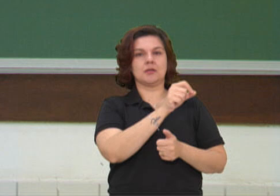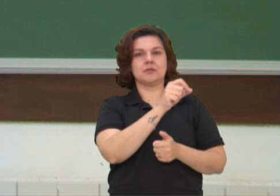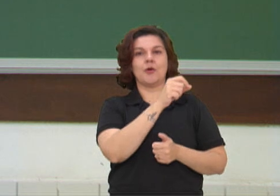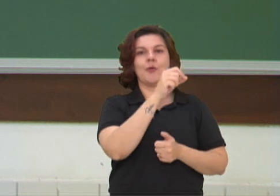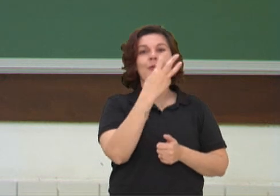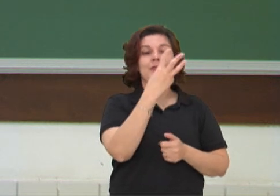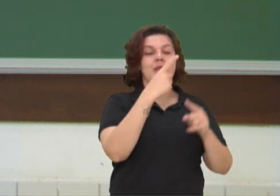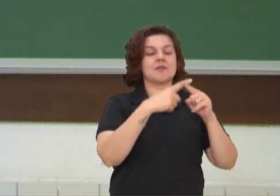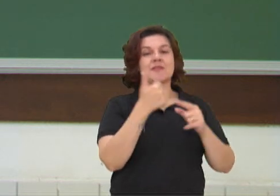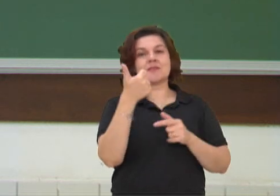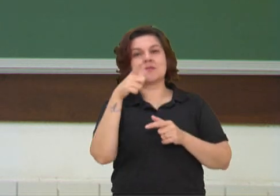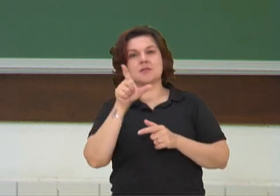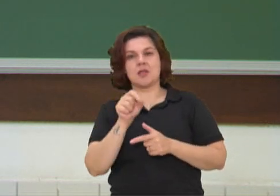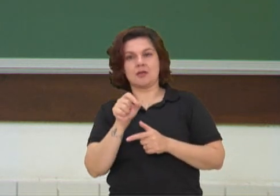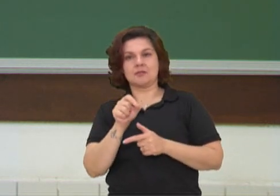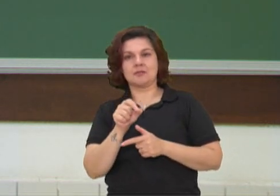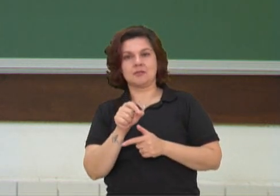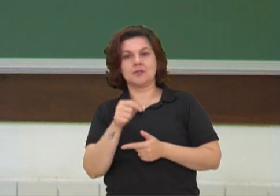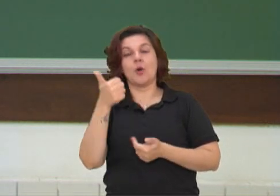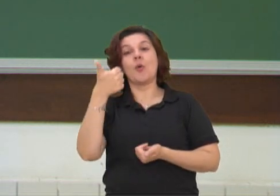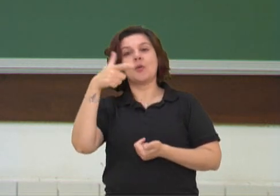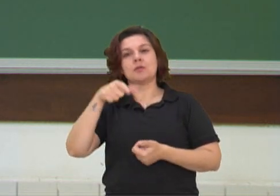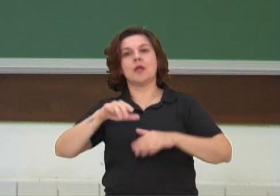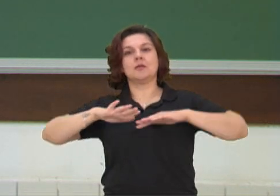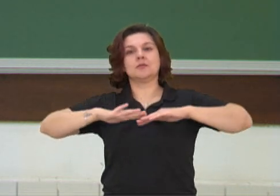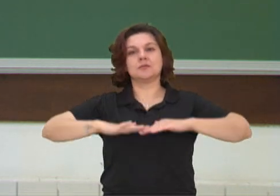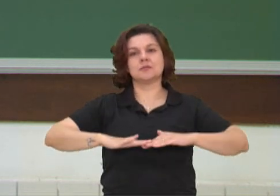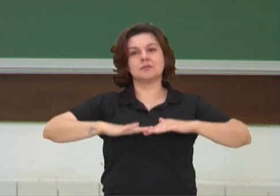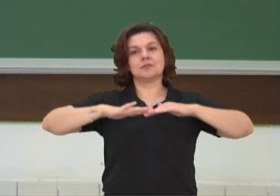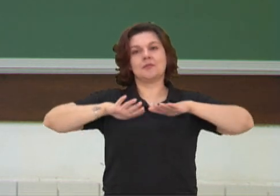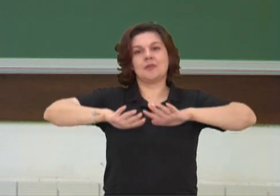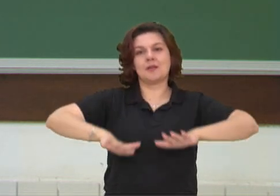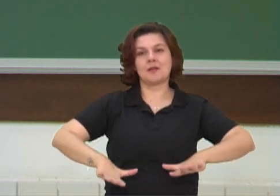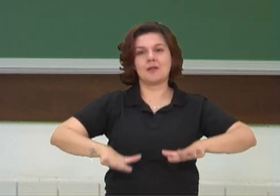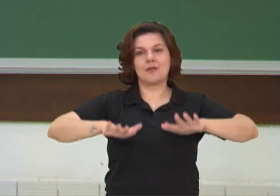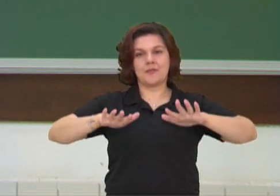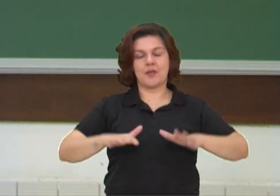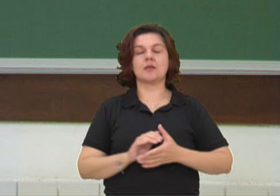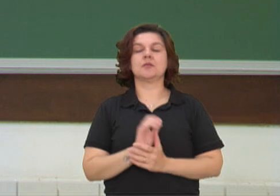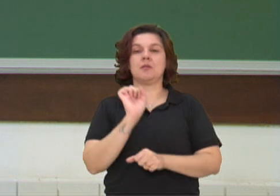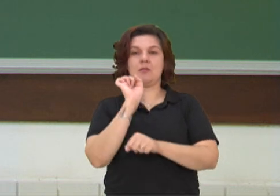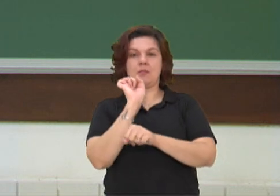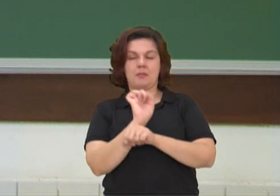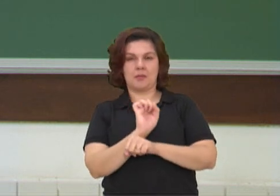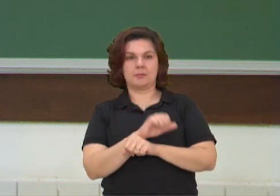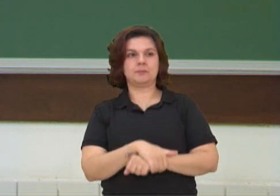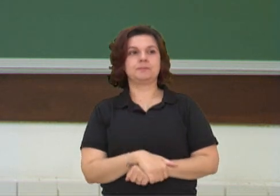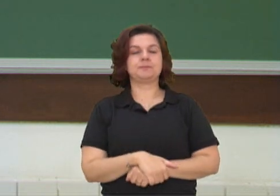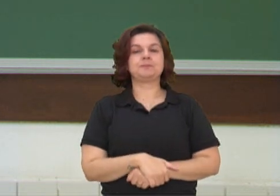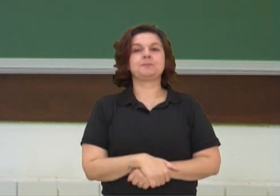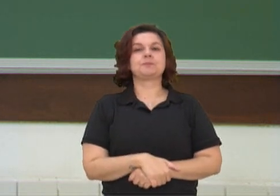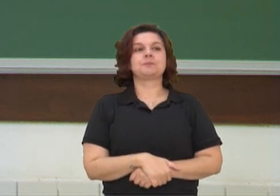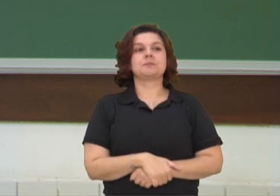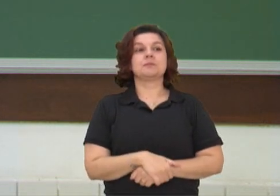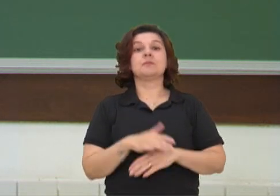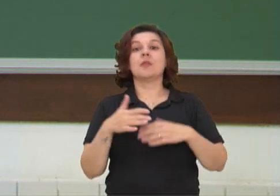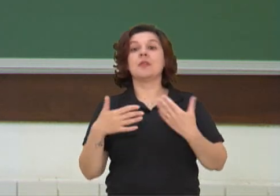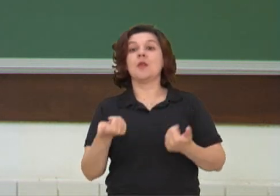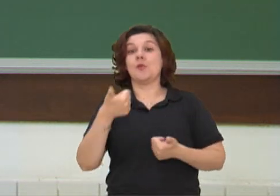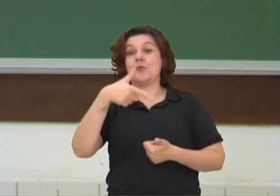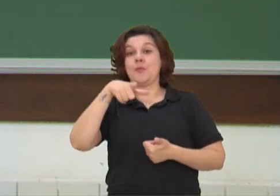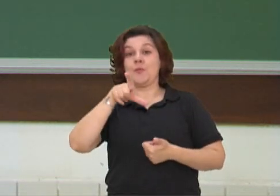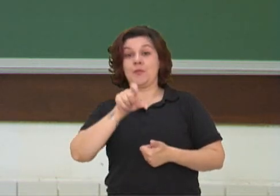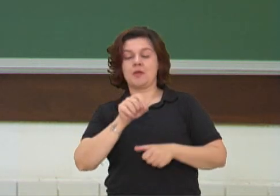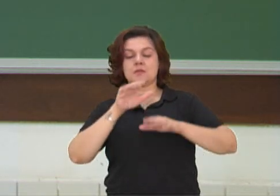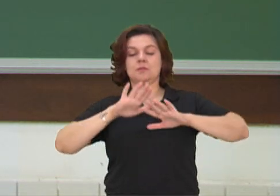repetições de cada exercício. Cada série ali, vamos supor assim, eu vou fazer aqui 10 vezes a flexão. Eu vou dar um tempo para o meu